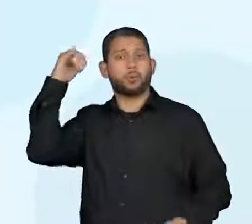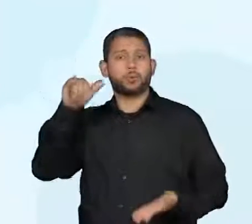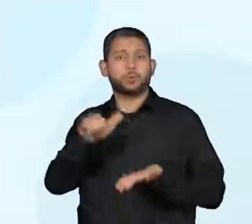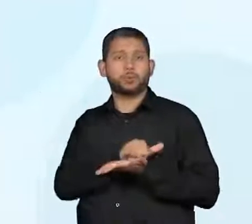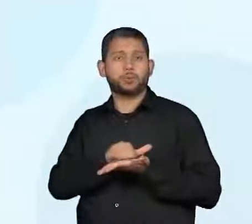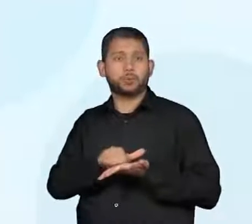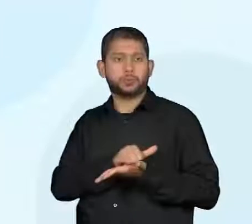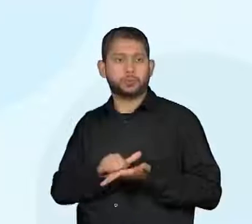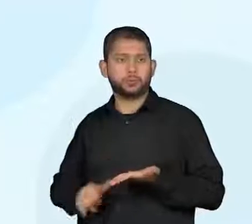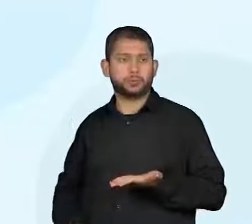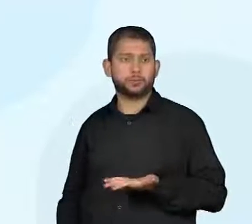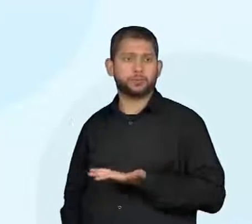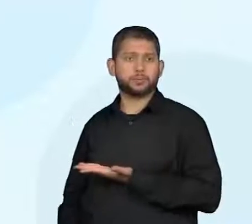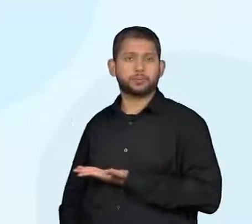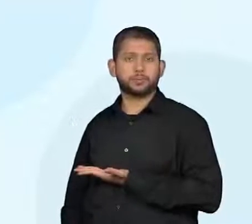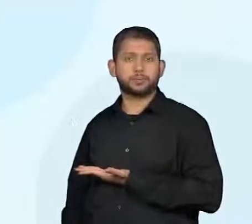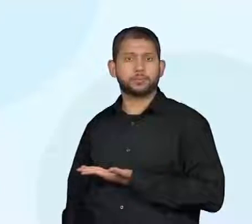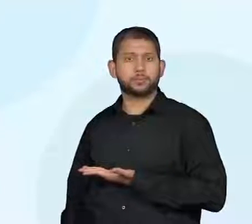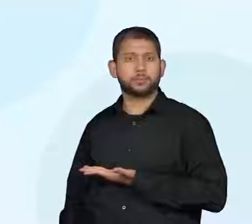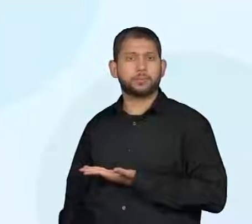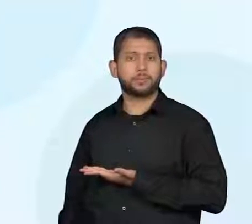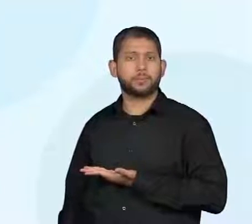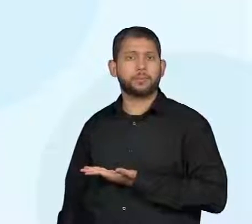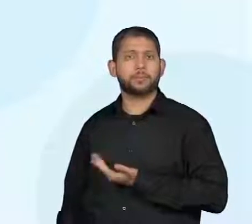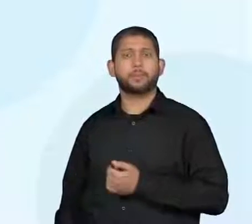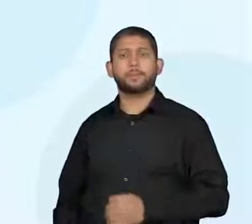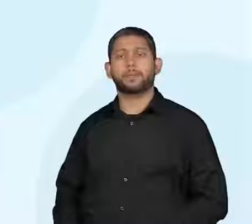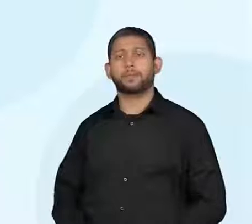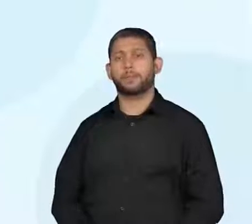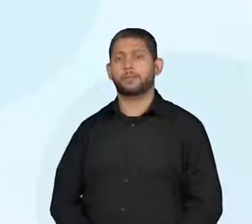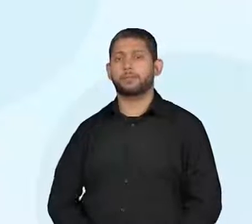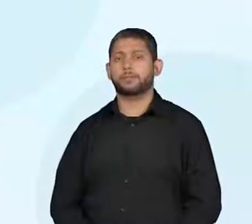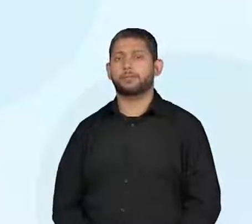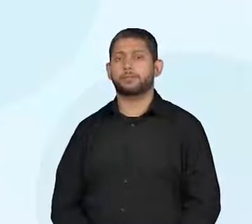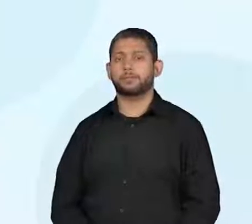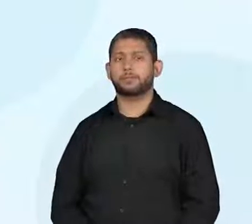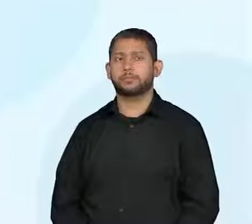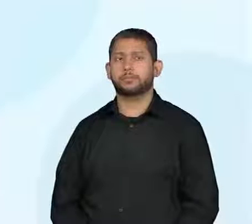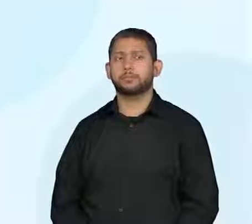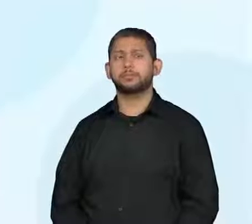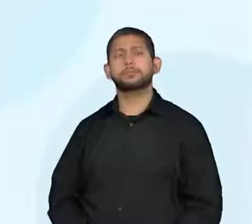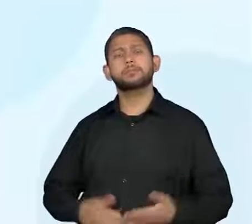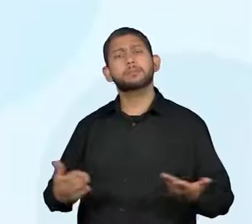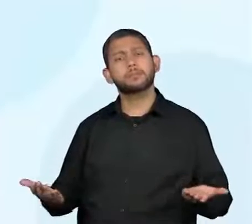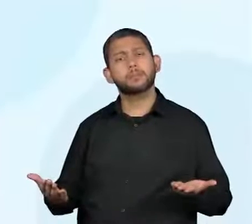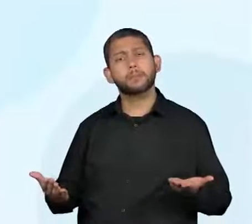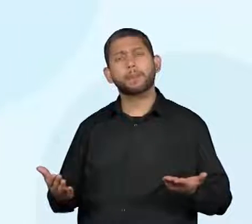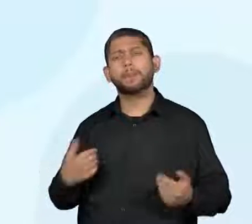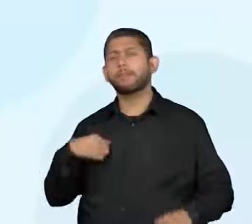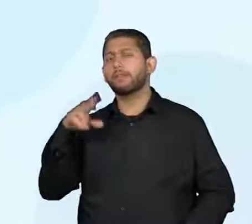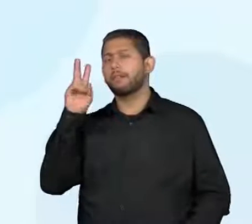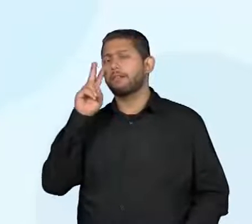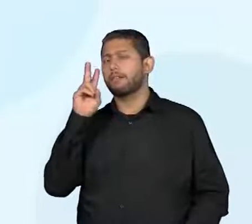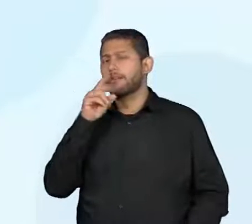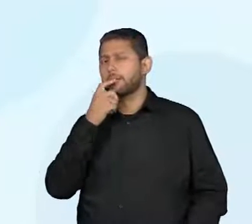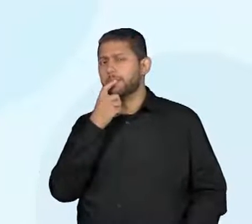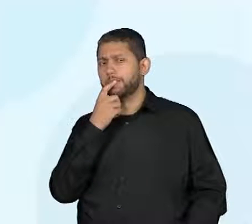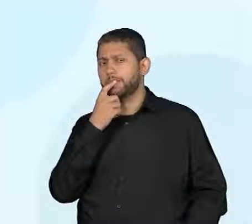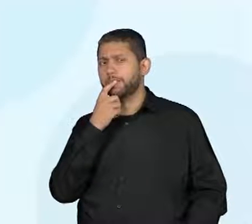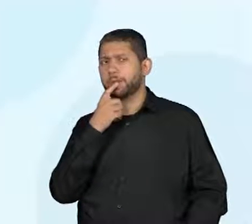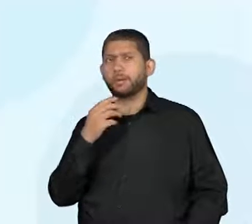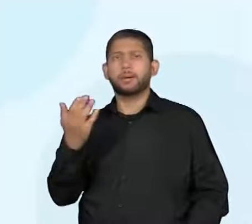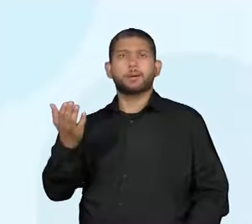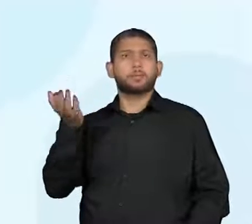vamos ver a respeito da poluição. Mas vamos recordar aí um pouquinho, Pro? Quando